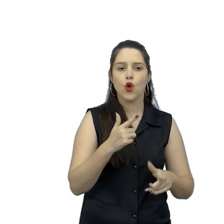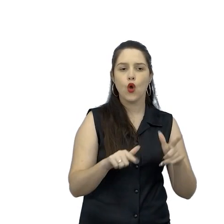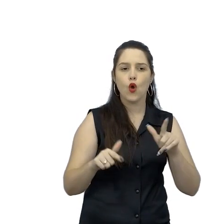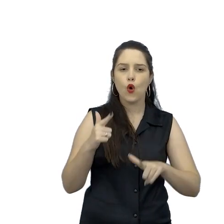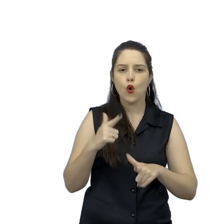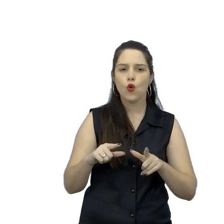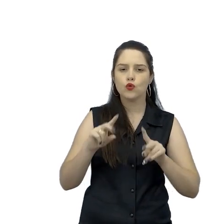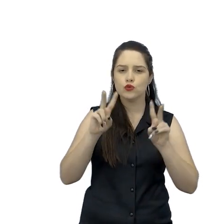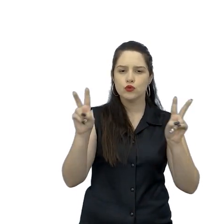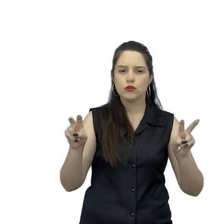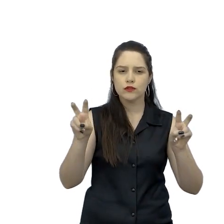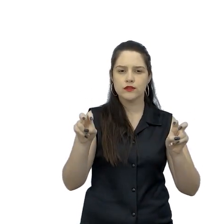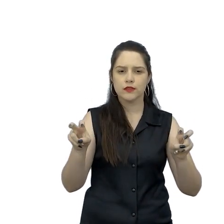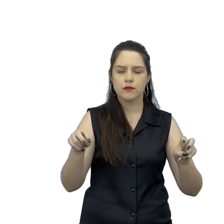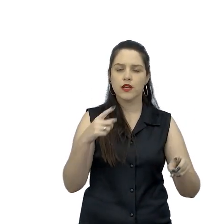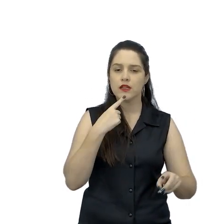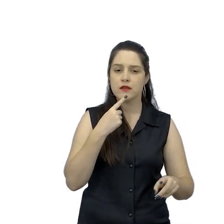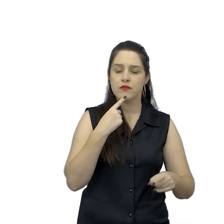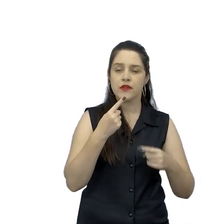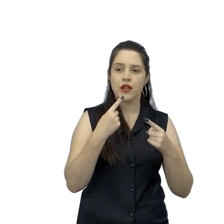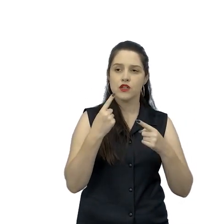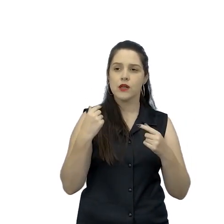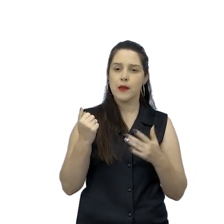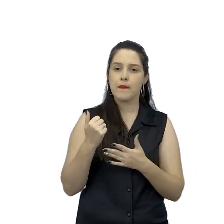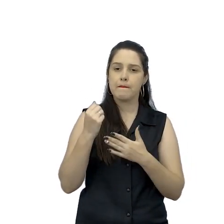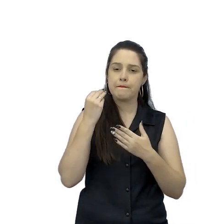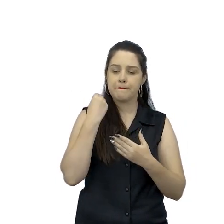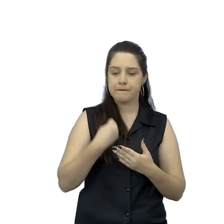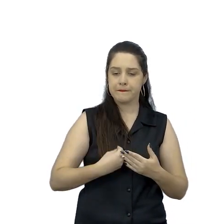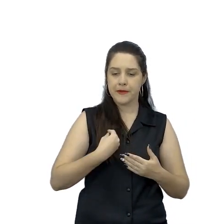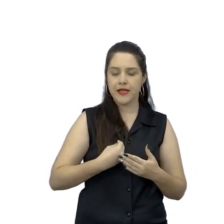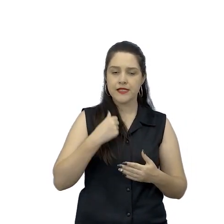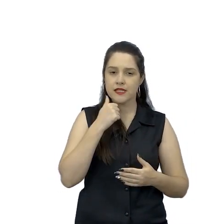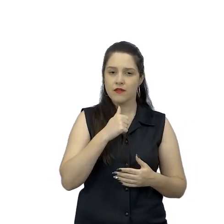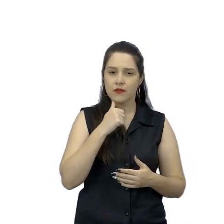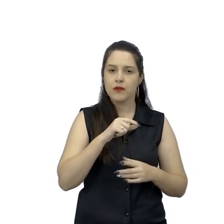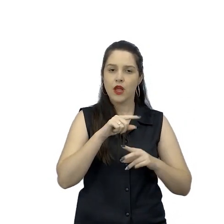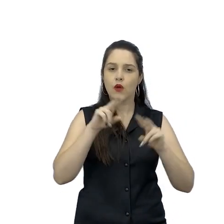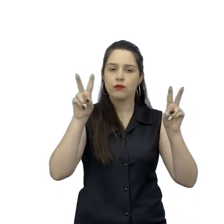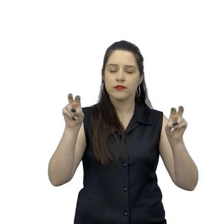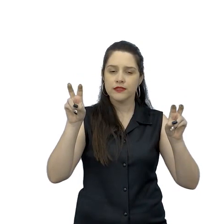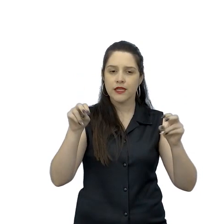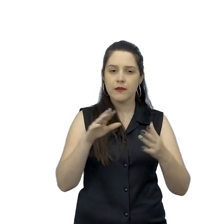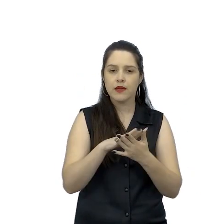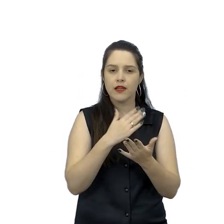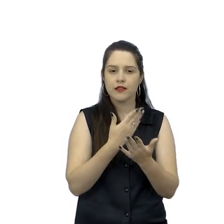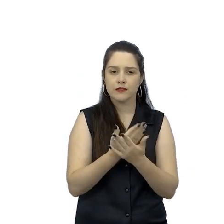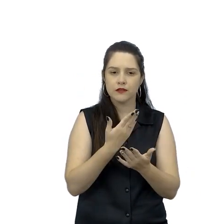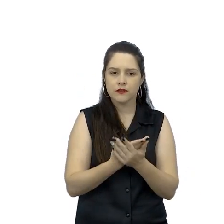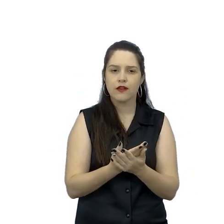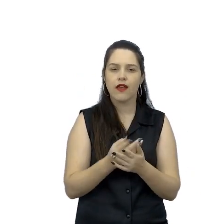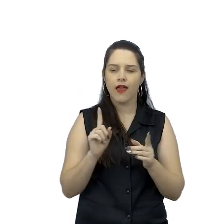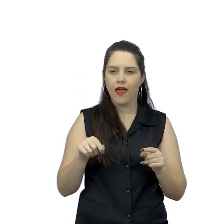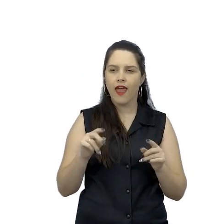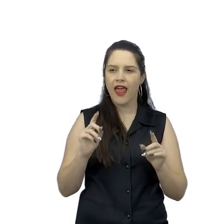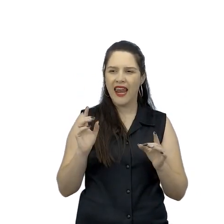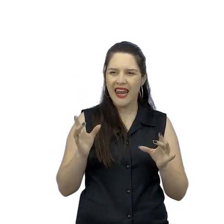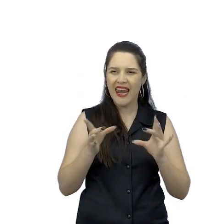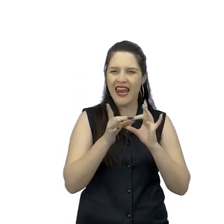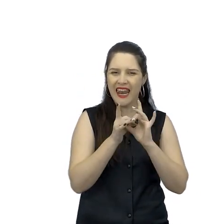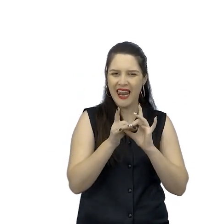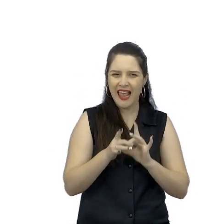temas afins, nós estamos falando da presença e da representação feminina porque é o tema da aula, e debates regrados